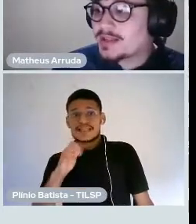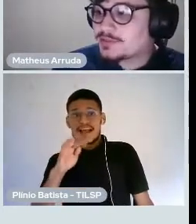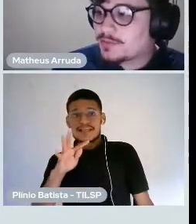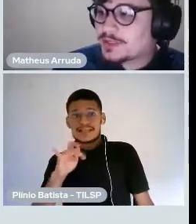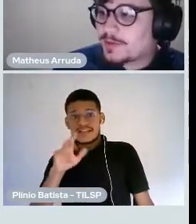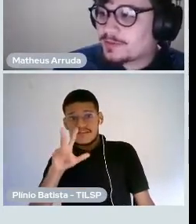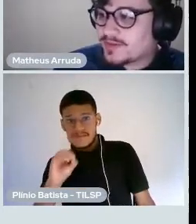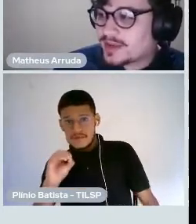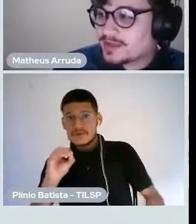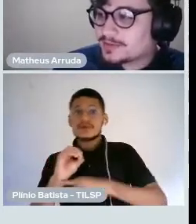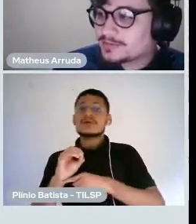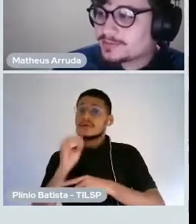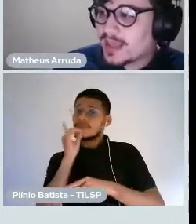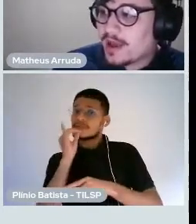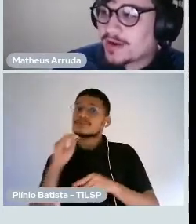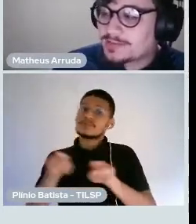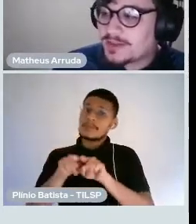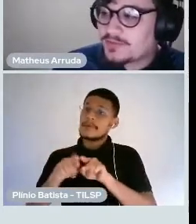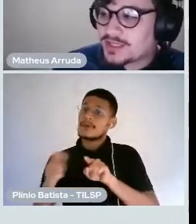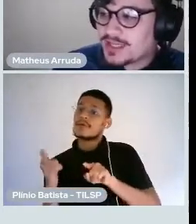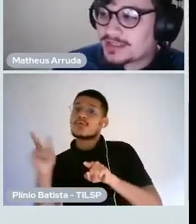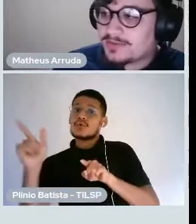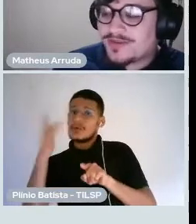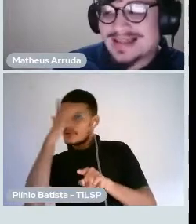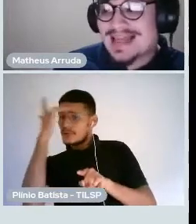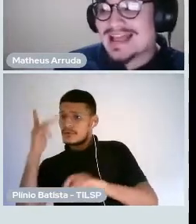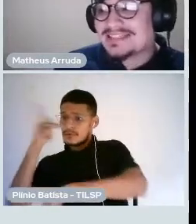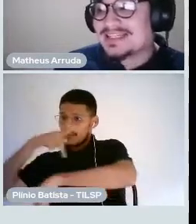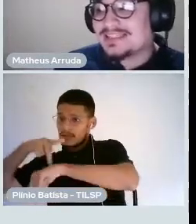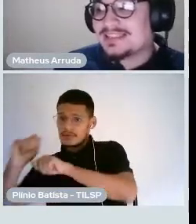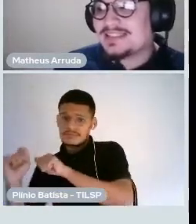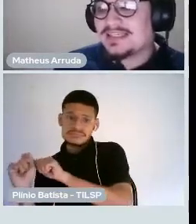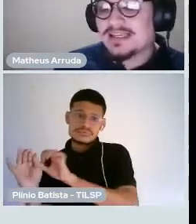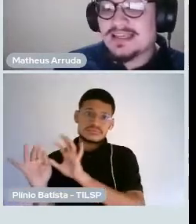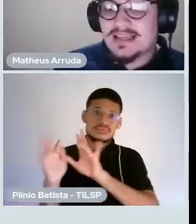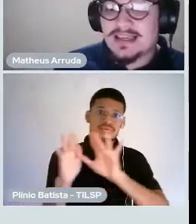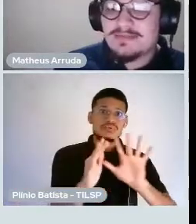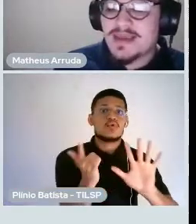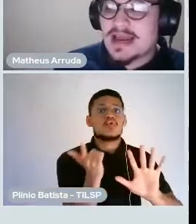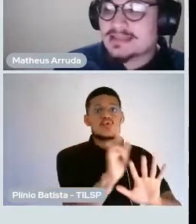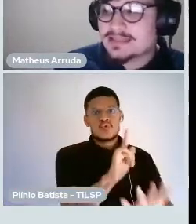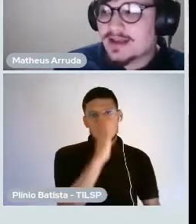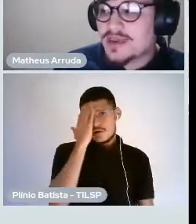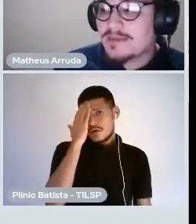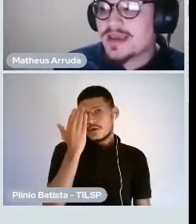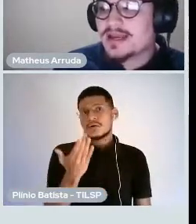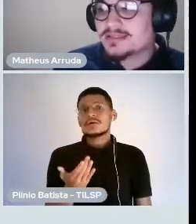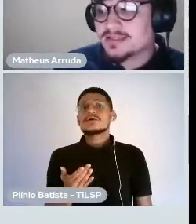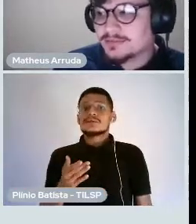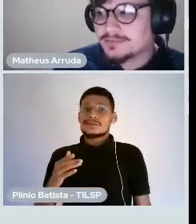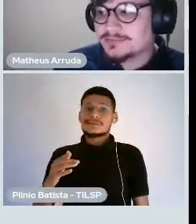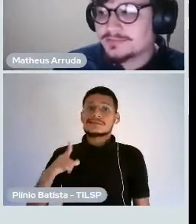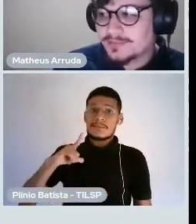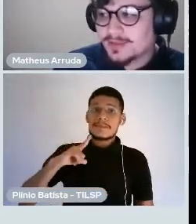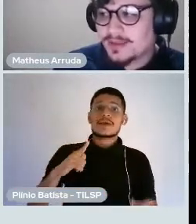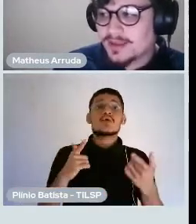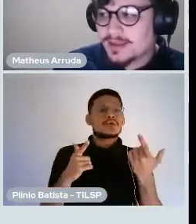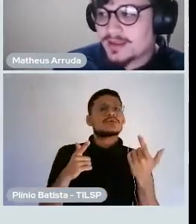cálculo das migrações, como a gente pode ver aqui. Ó. É o crescimento vegetativo e a taxa de imigração e